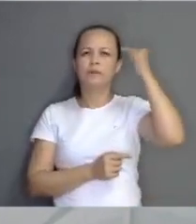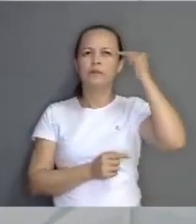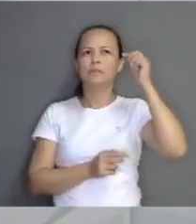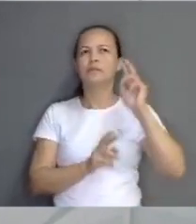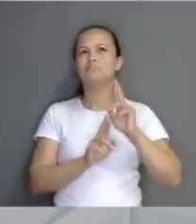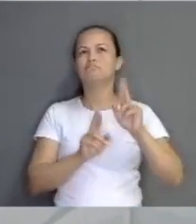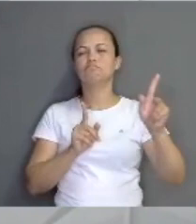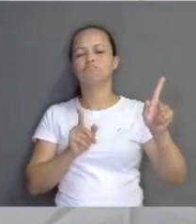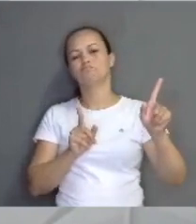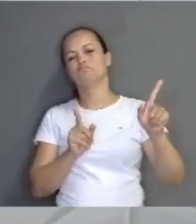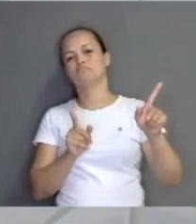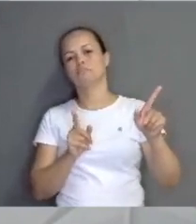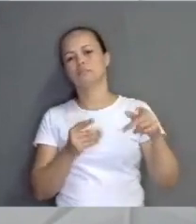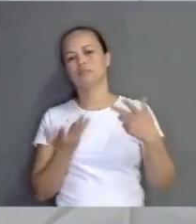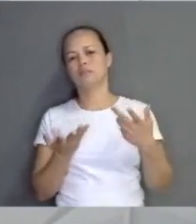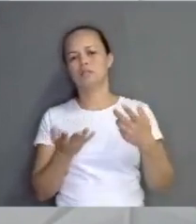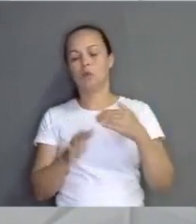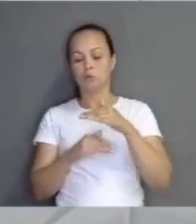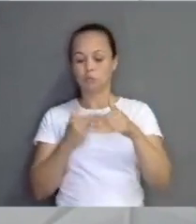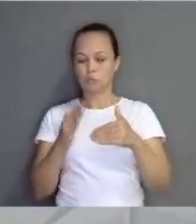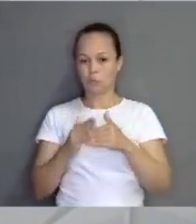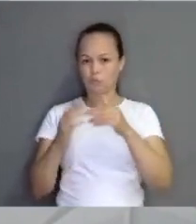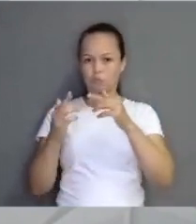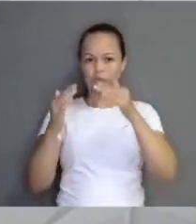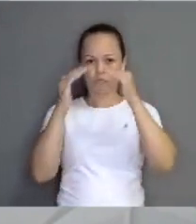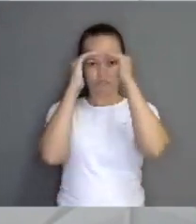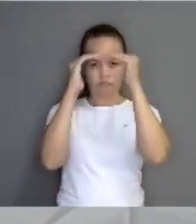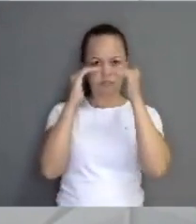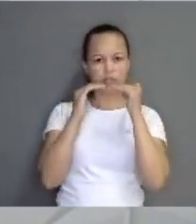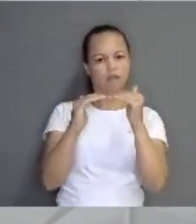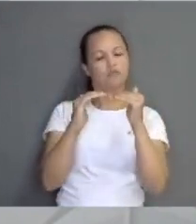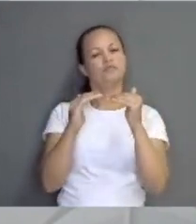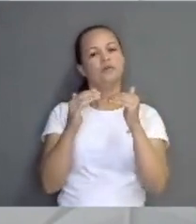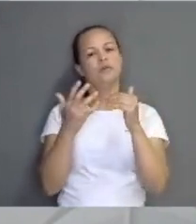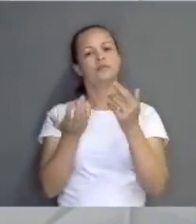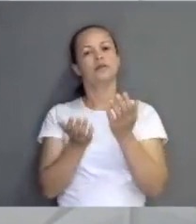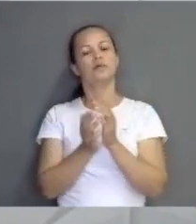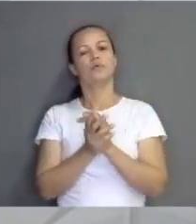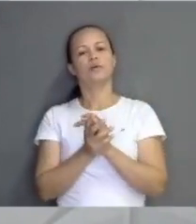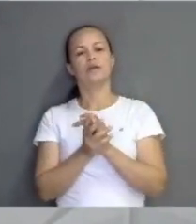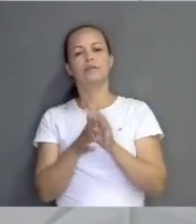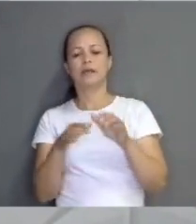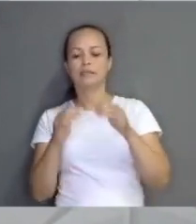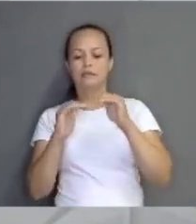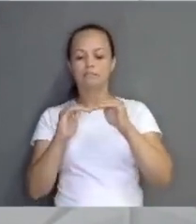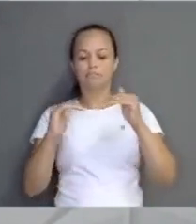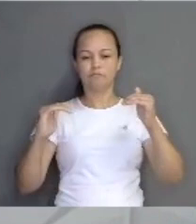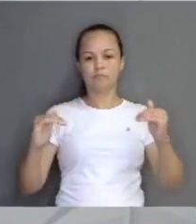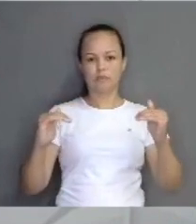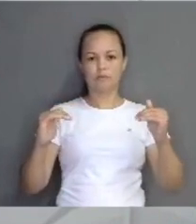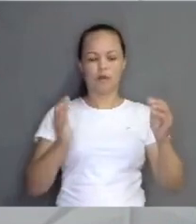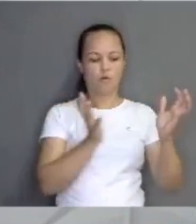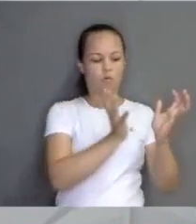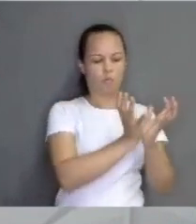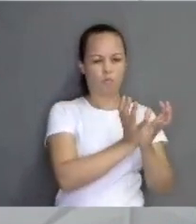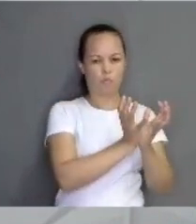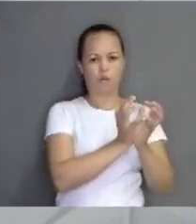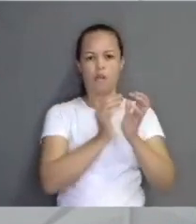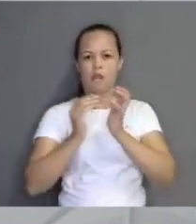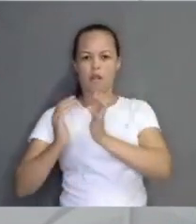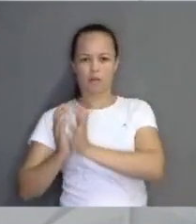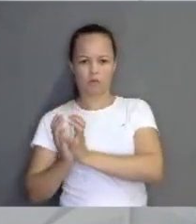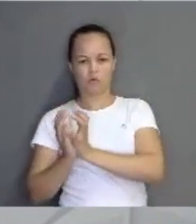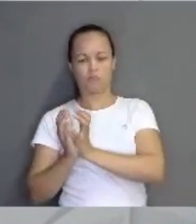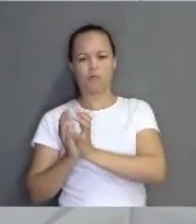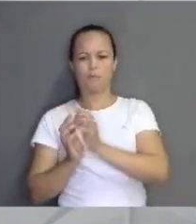pensamentos diferentes, todos se respeitam, mas eles, querendo ou não, se separam em grupos por pensarem